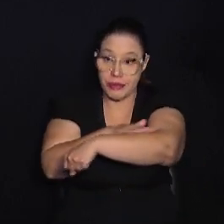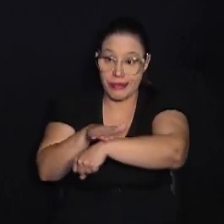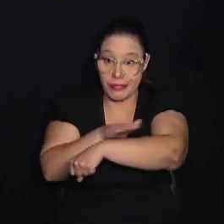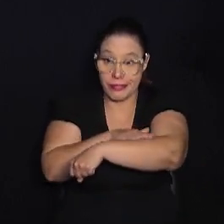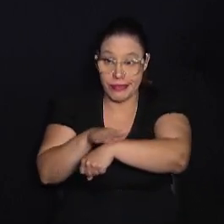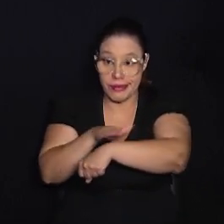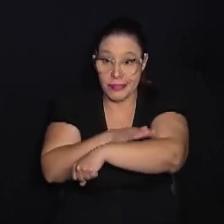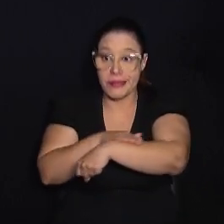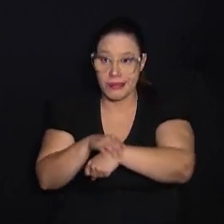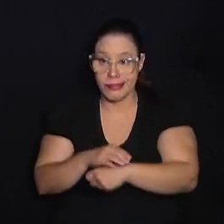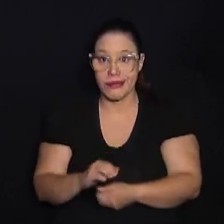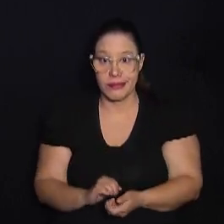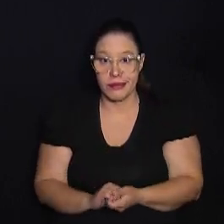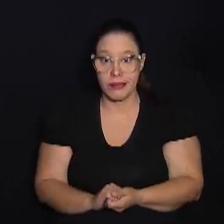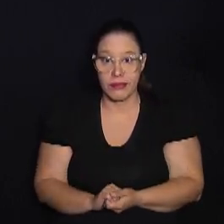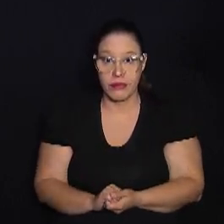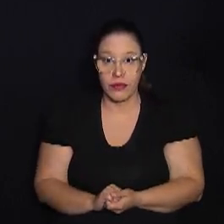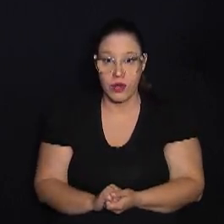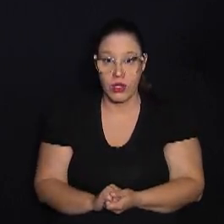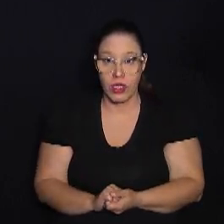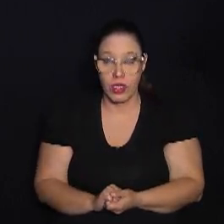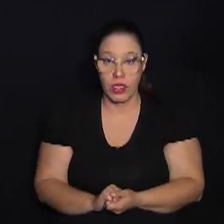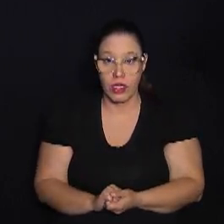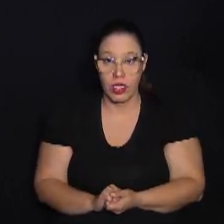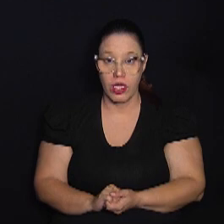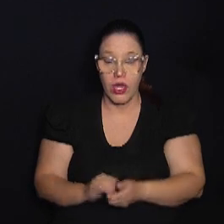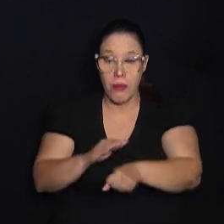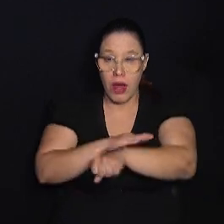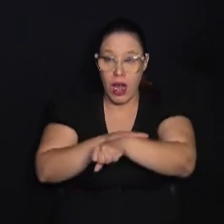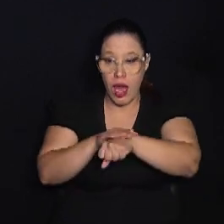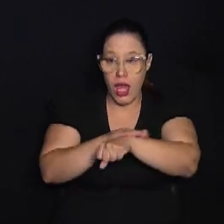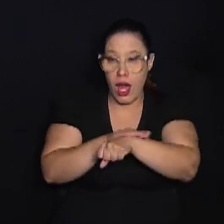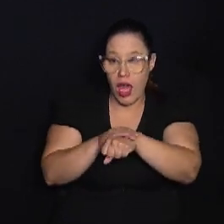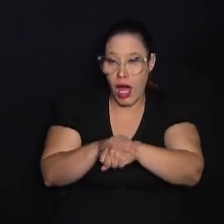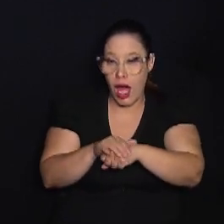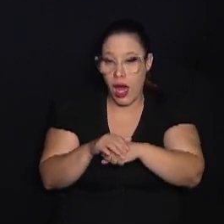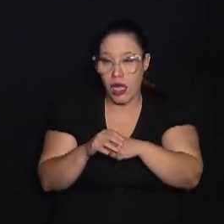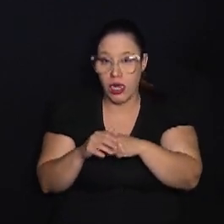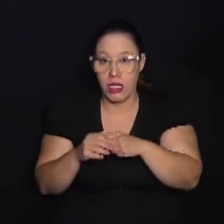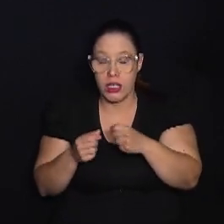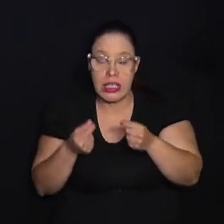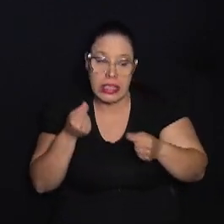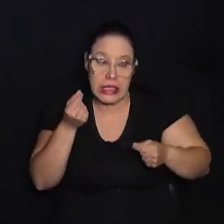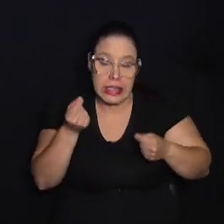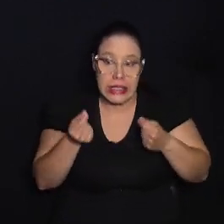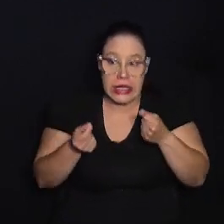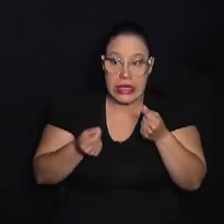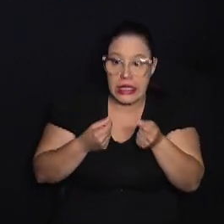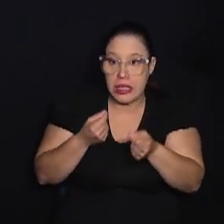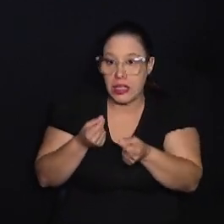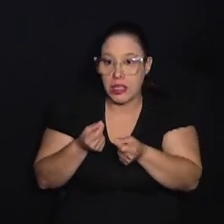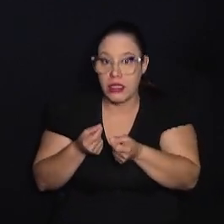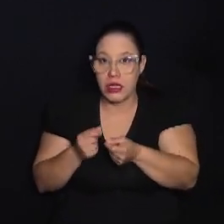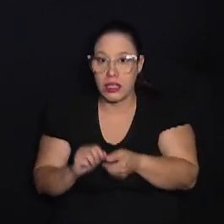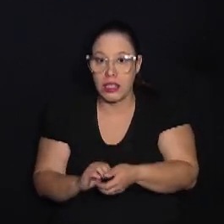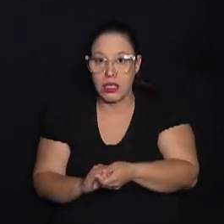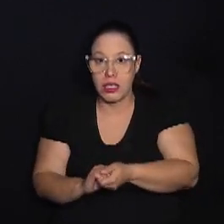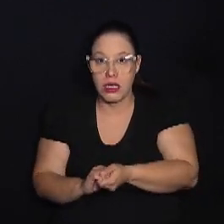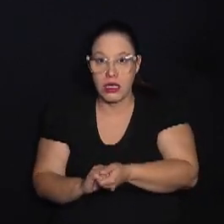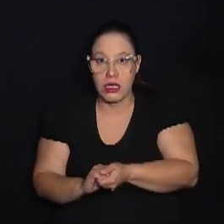espino celular, que afetam uma área muito restrita e cada um tem particularidades e formas